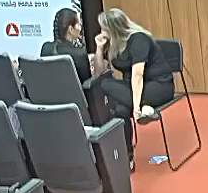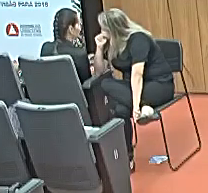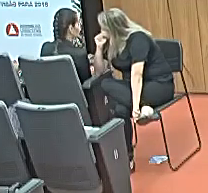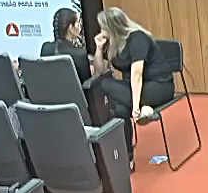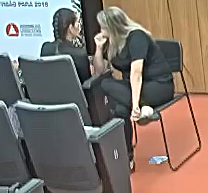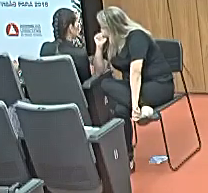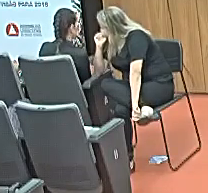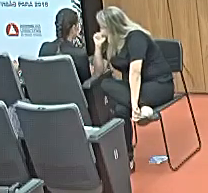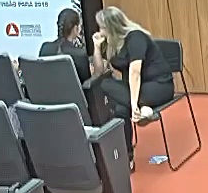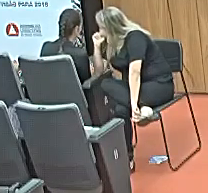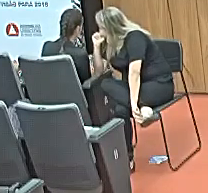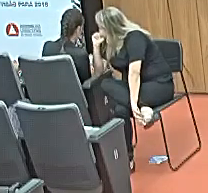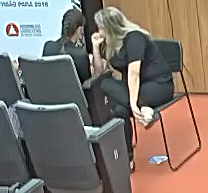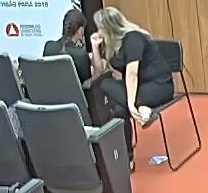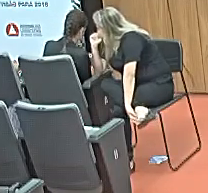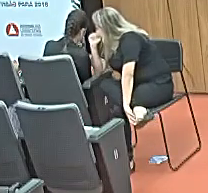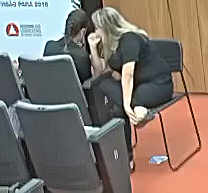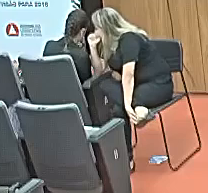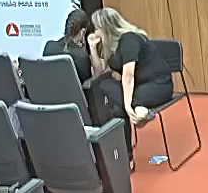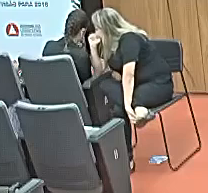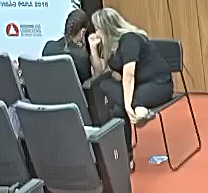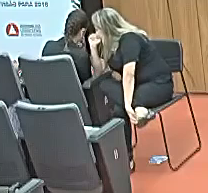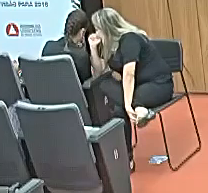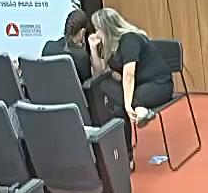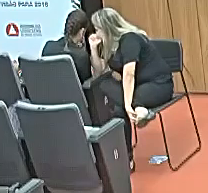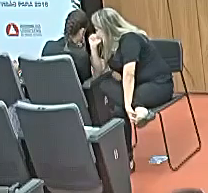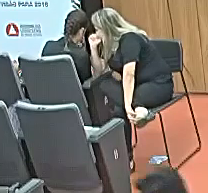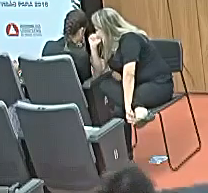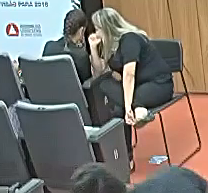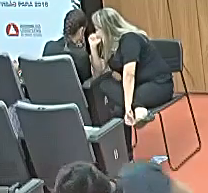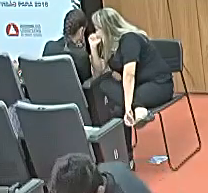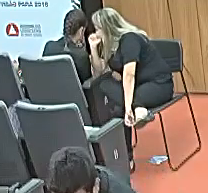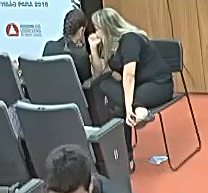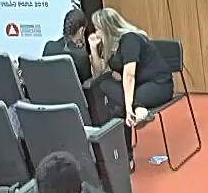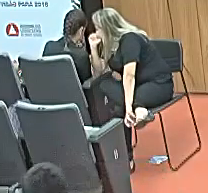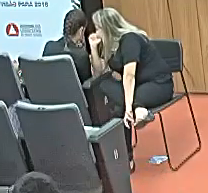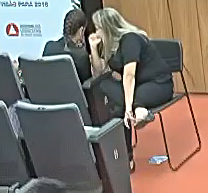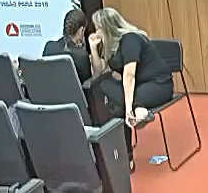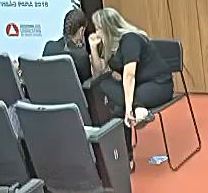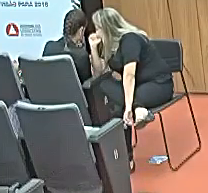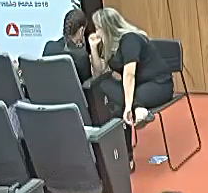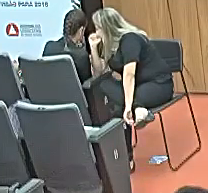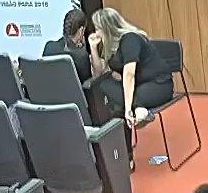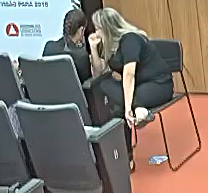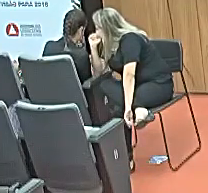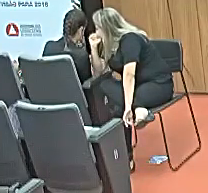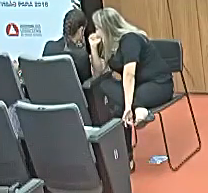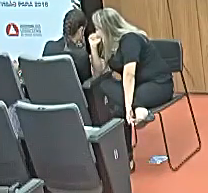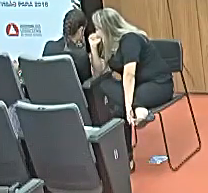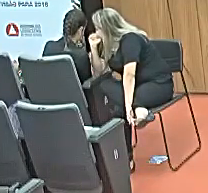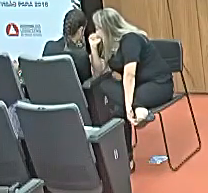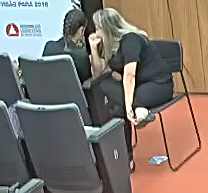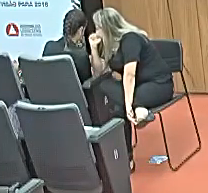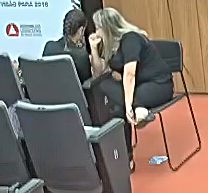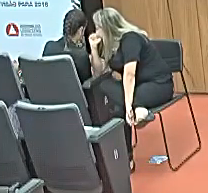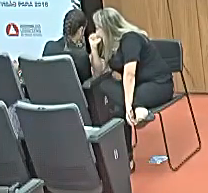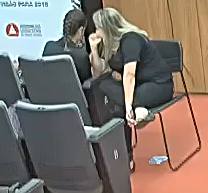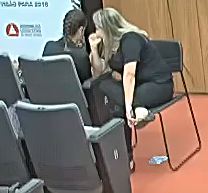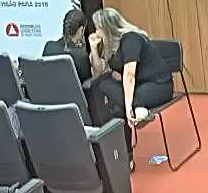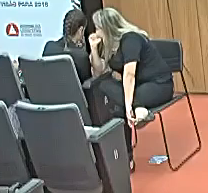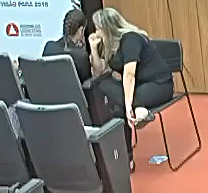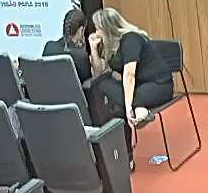as principais intervenções sugeridas pelo grupo foram assegurar recursos para aquisição de equipamentos